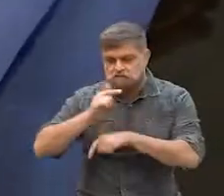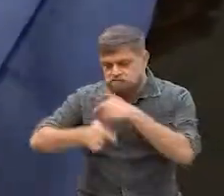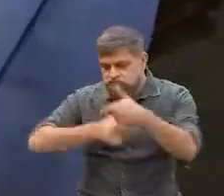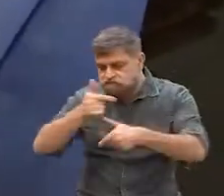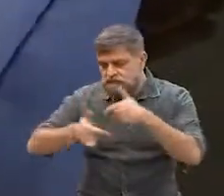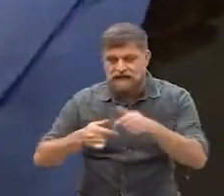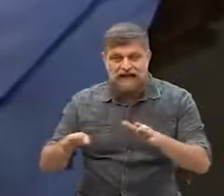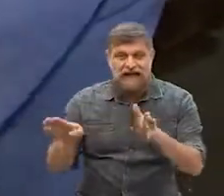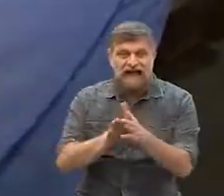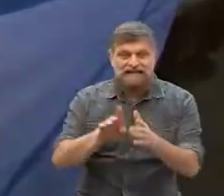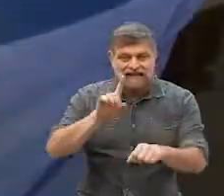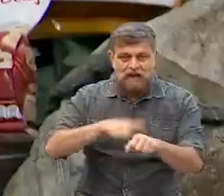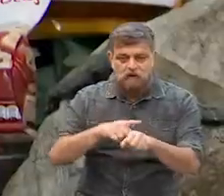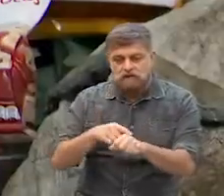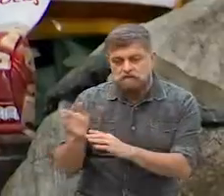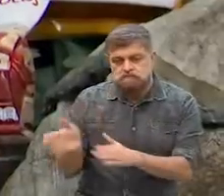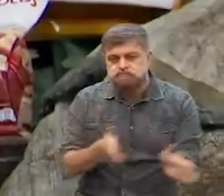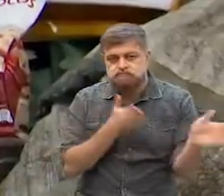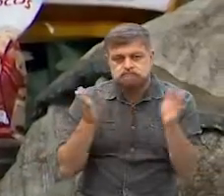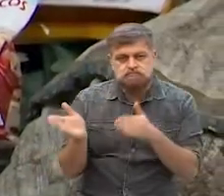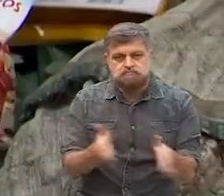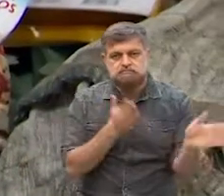até a saída do material.